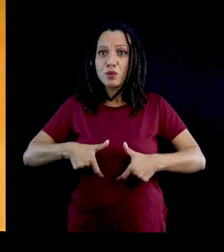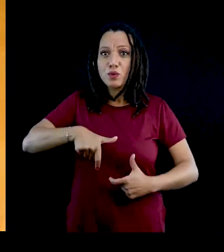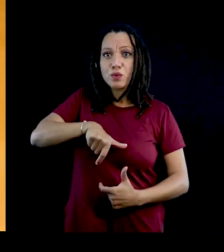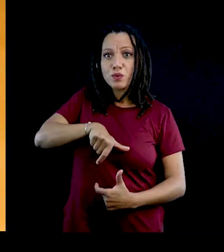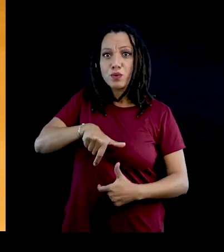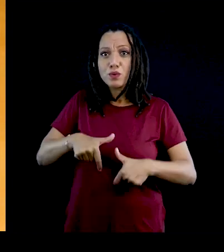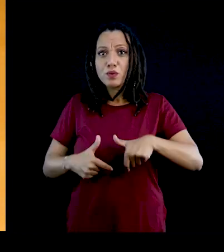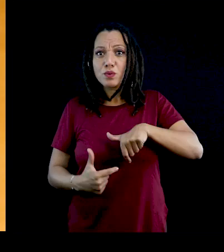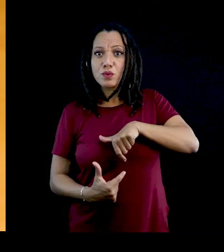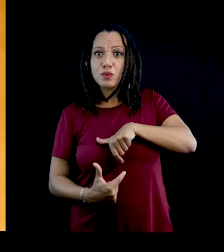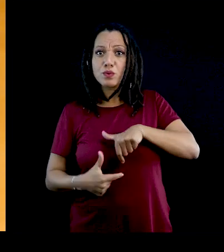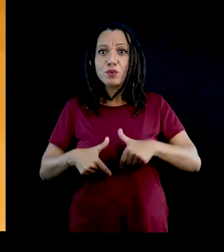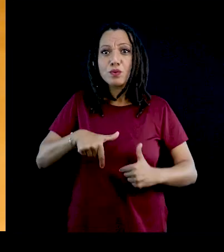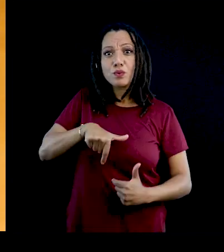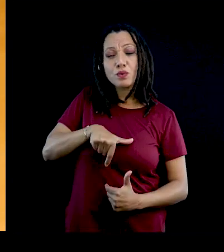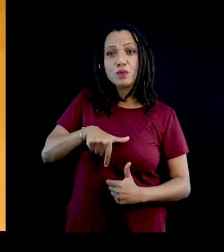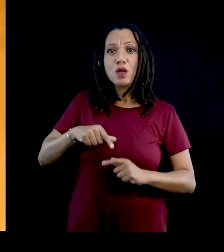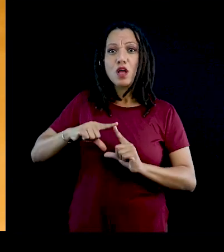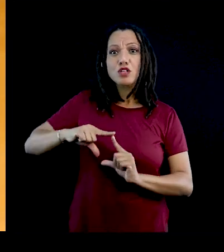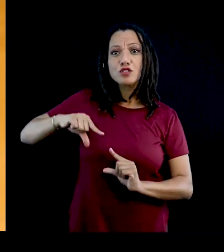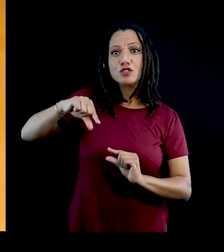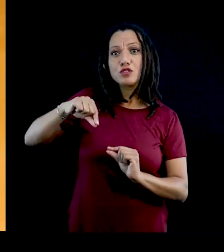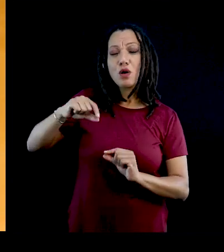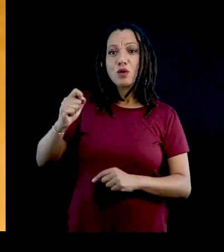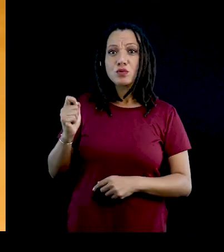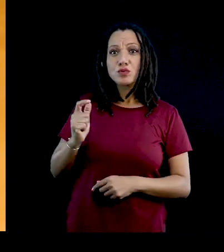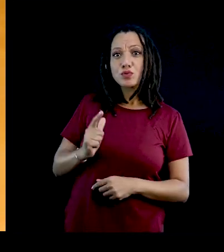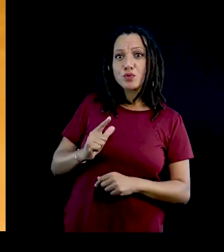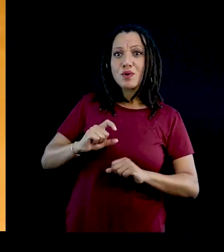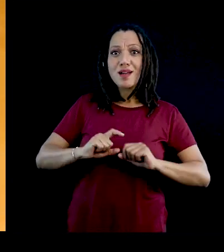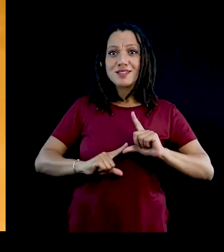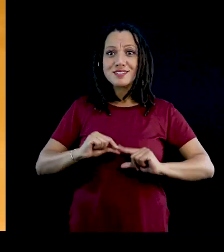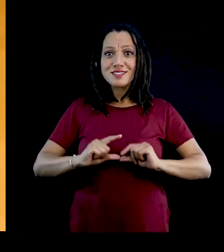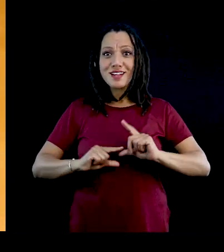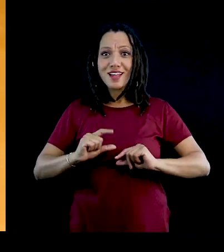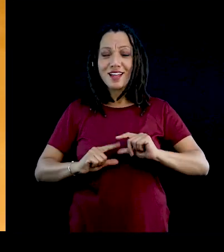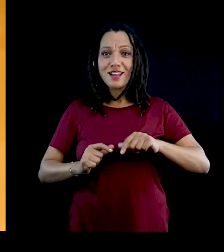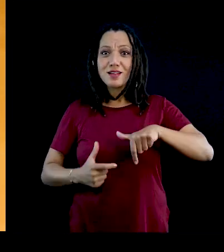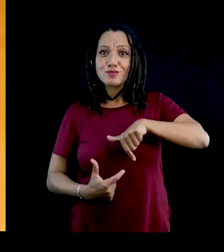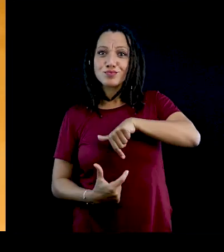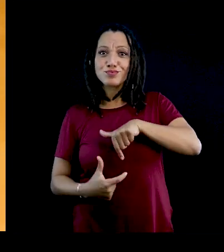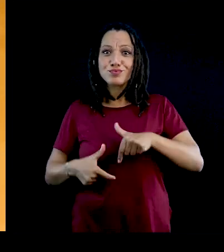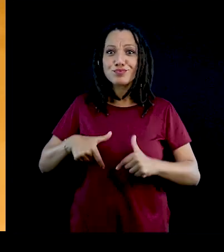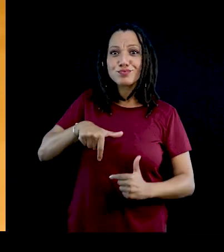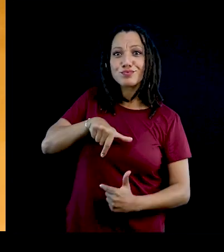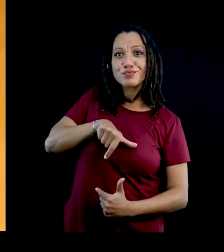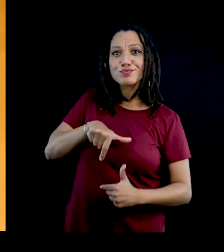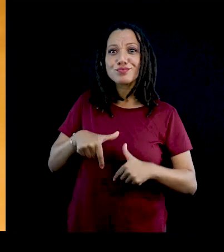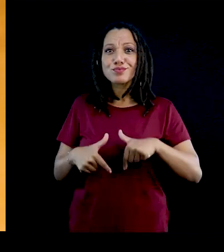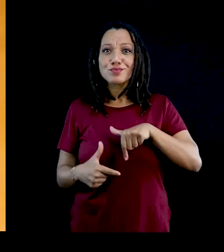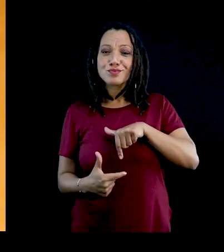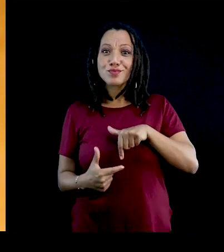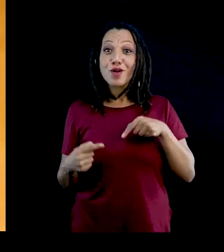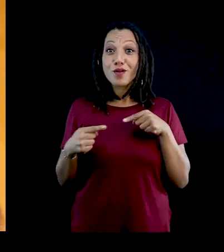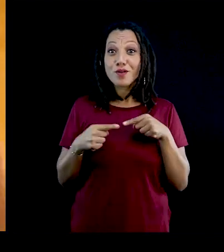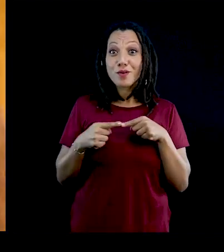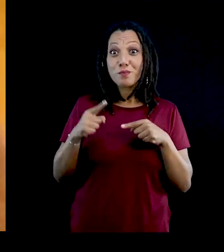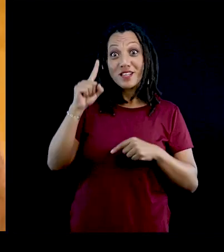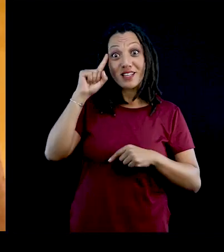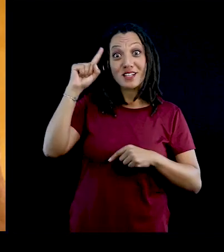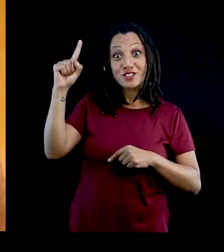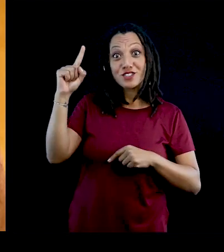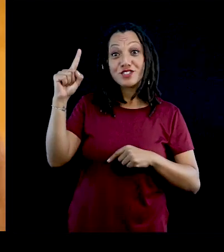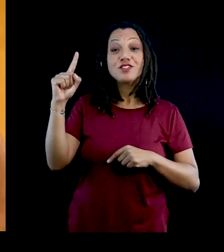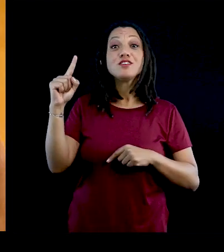o sol, as estrelas passando dentro do coração dela, o dia e a noite. Nesse caso, é um